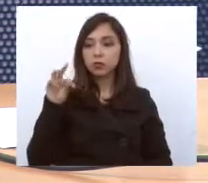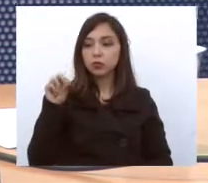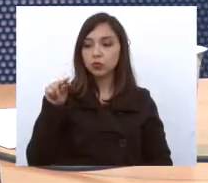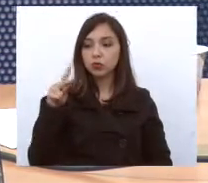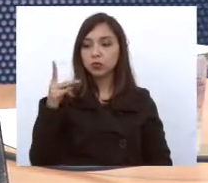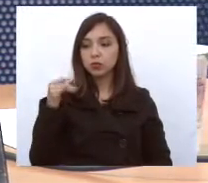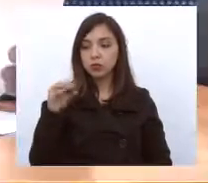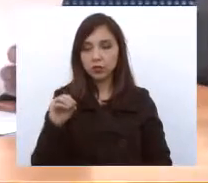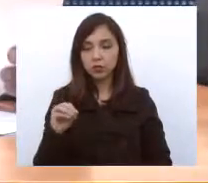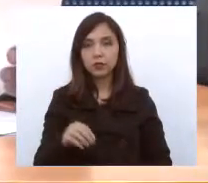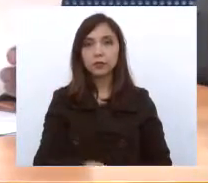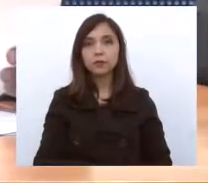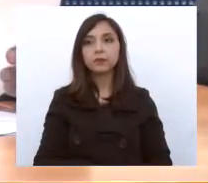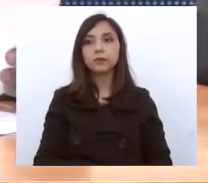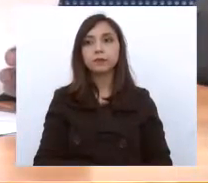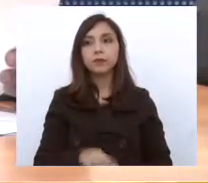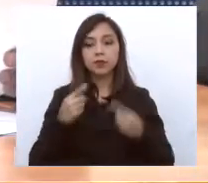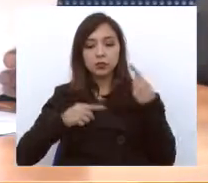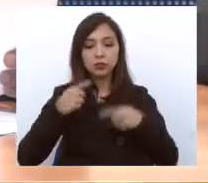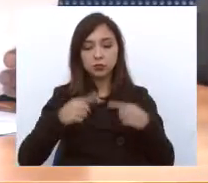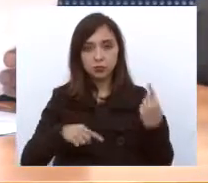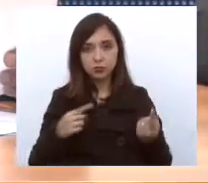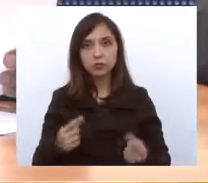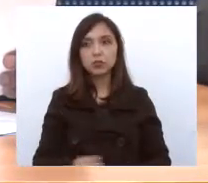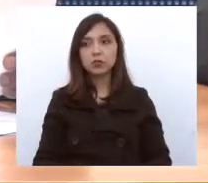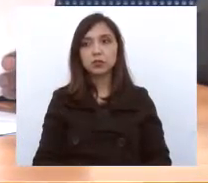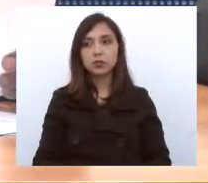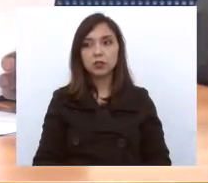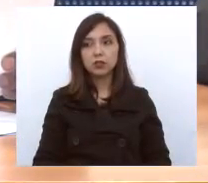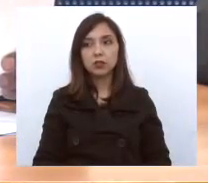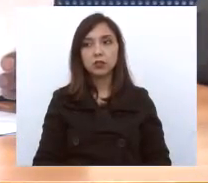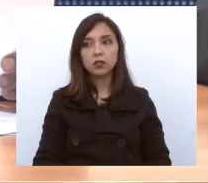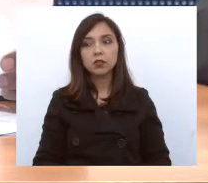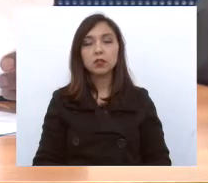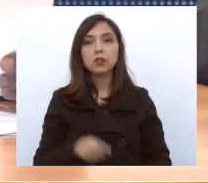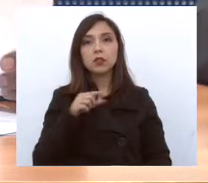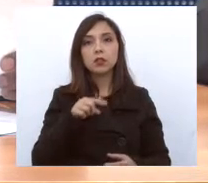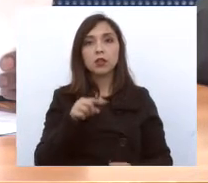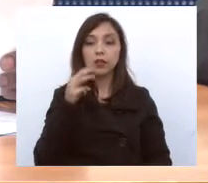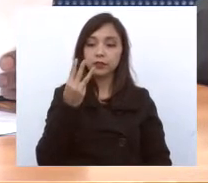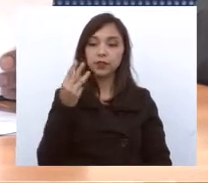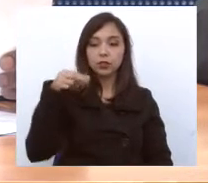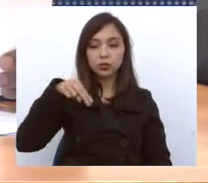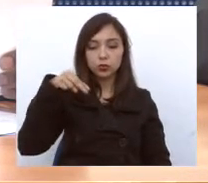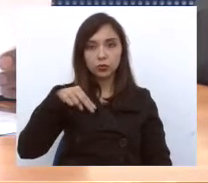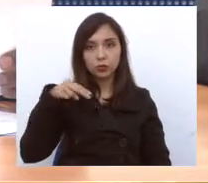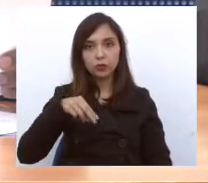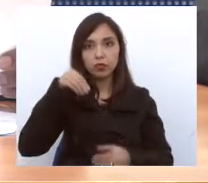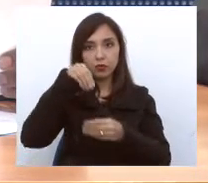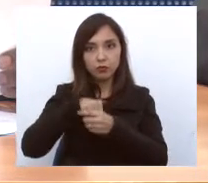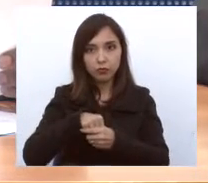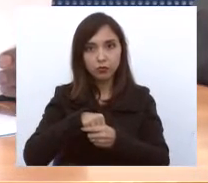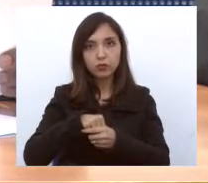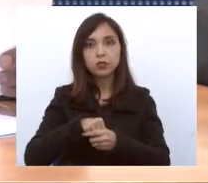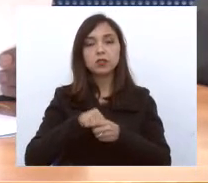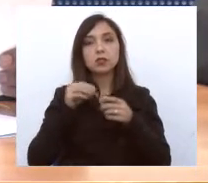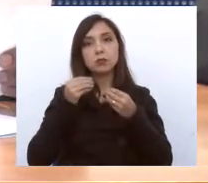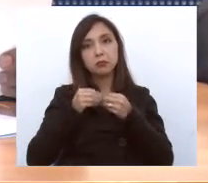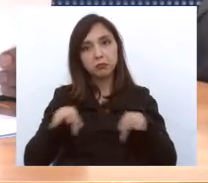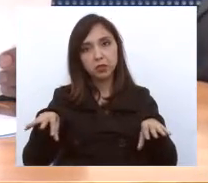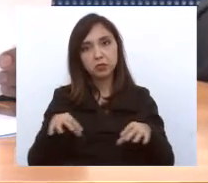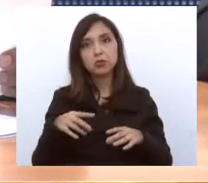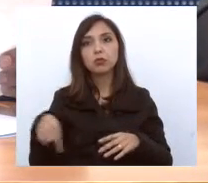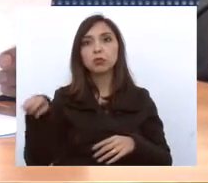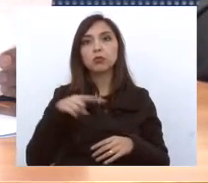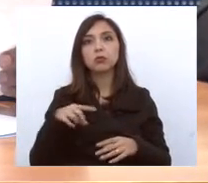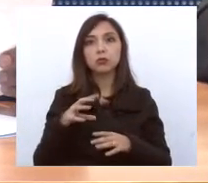Farmácia. A discussão desse projeto foi encerrada na 65ª sessão ordinária realizada em 3 de novembro e a votação procedida foi declarada prejudicada devido